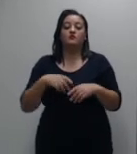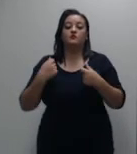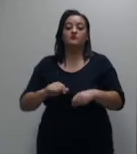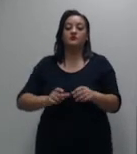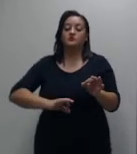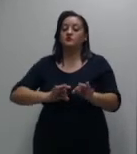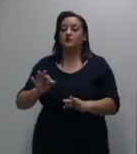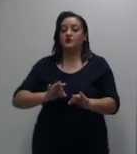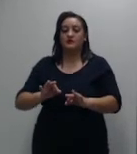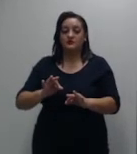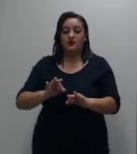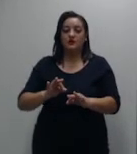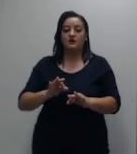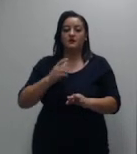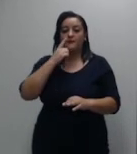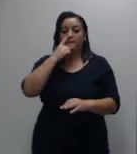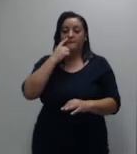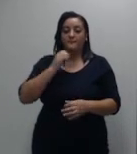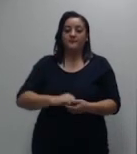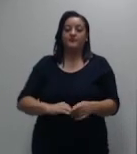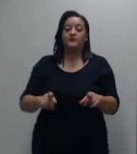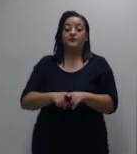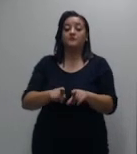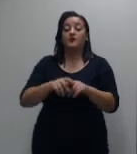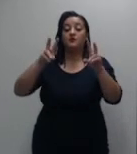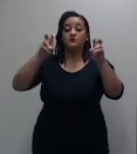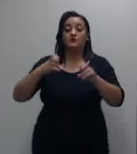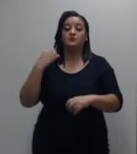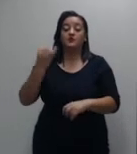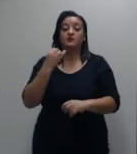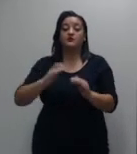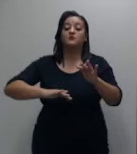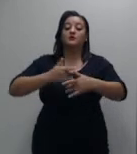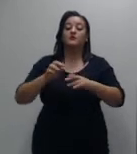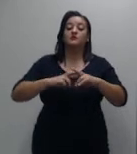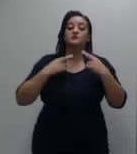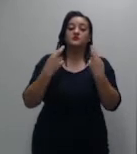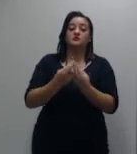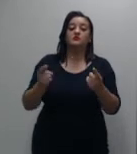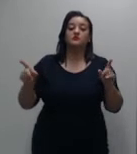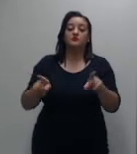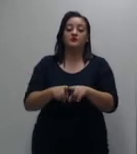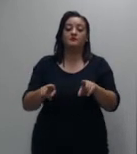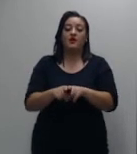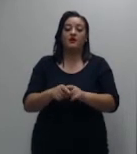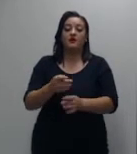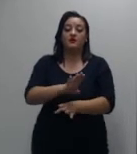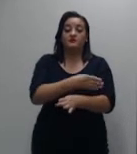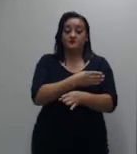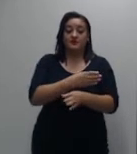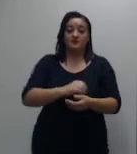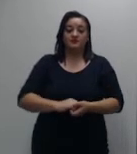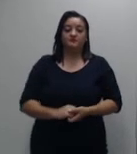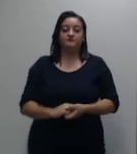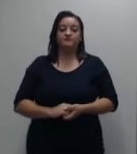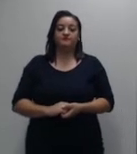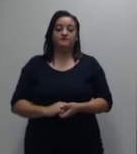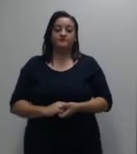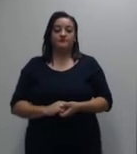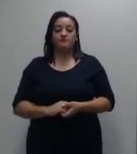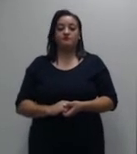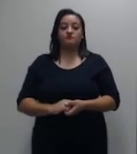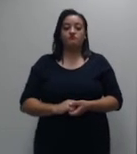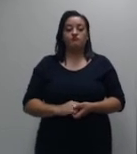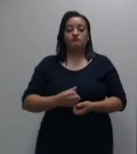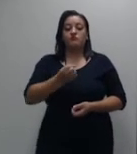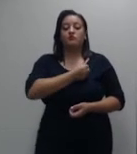liberado e é um tema importante eu vou deixar para a próxima sessão sobre tinha adiamento bom então é o relação